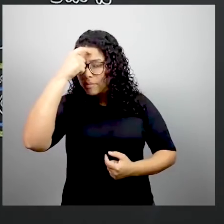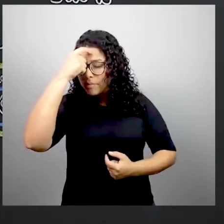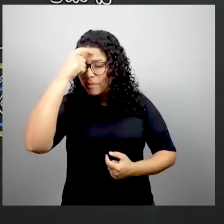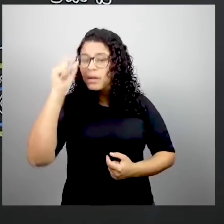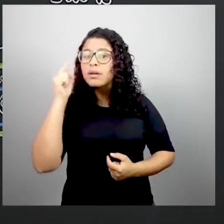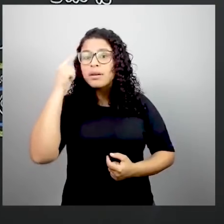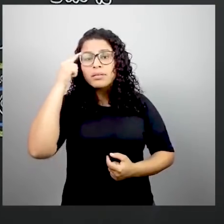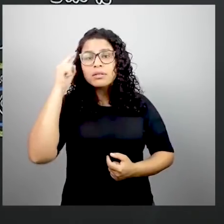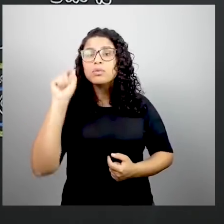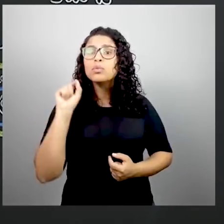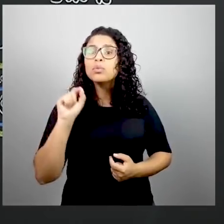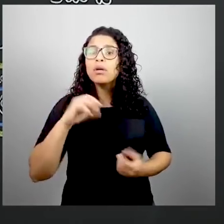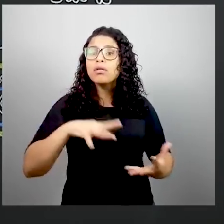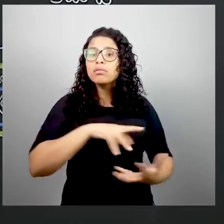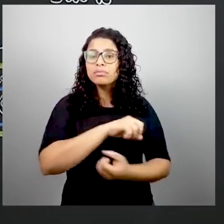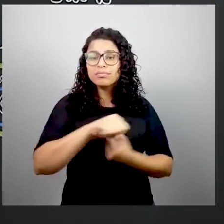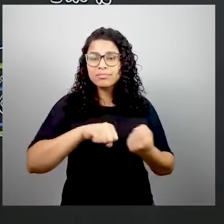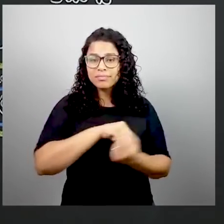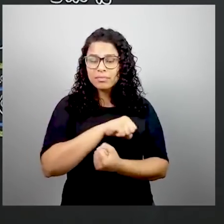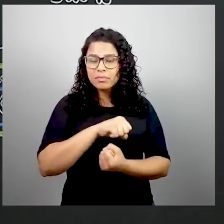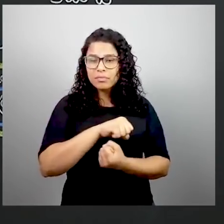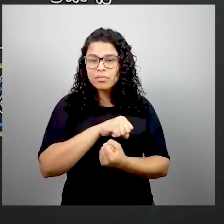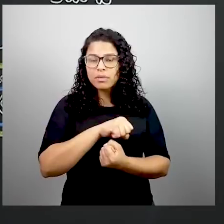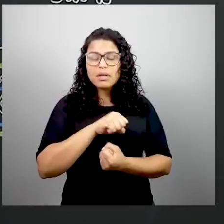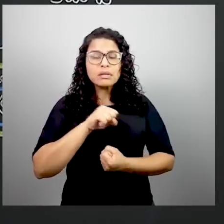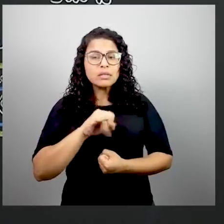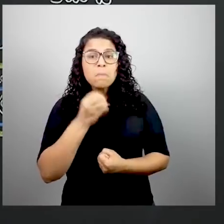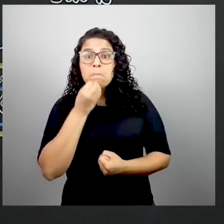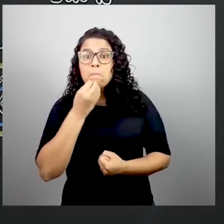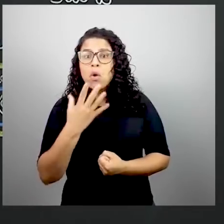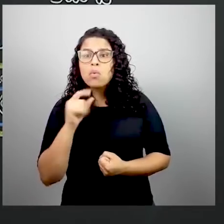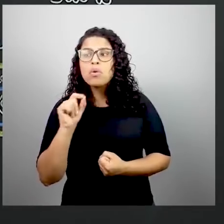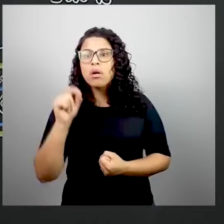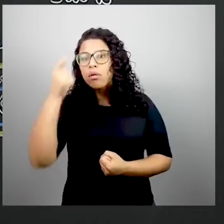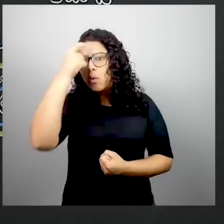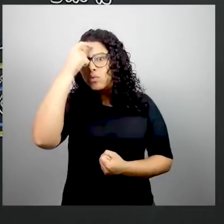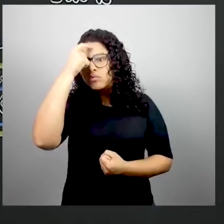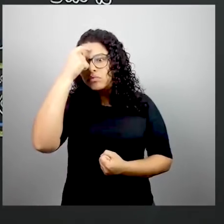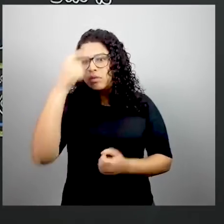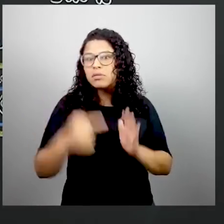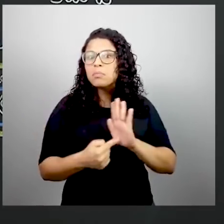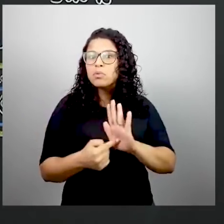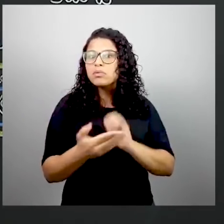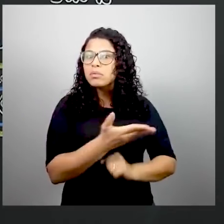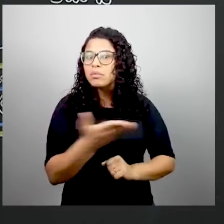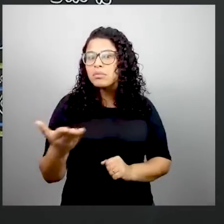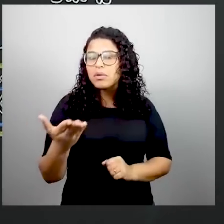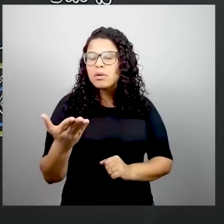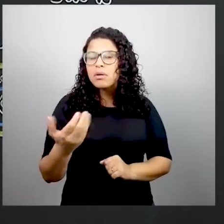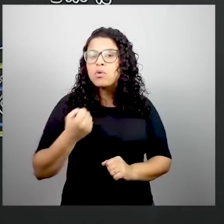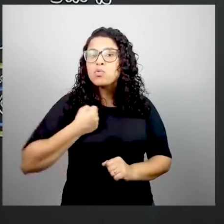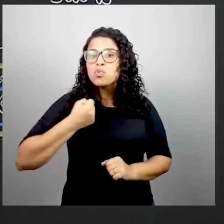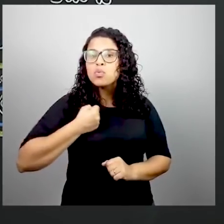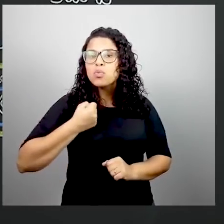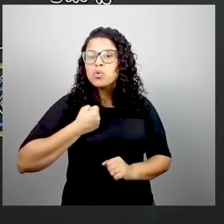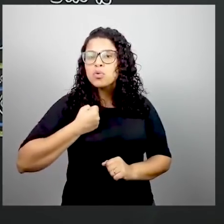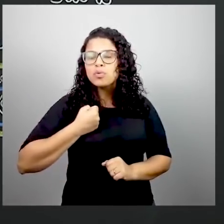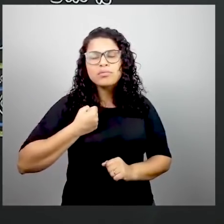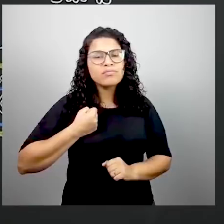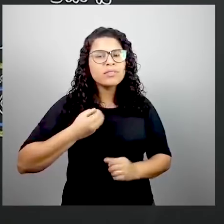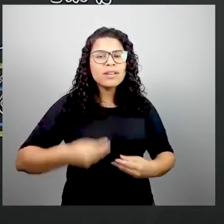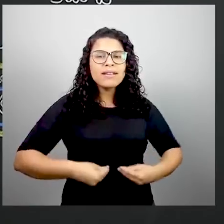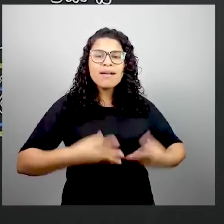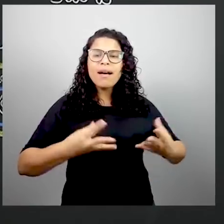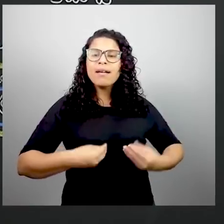visando a sustentabilidade? E se tem uma forma boa de conscientizar alguém sobre alguma coisa é mostrando números,